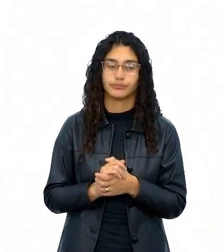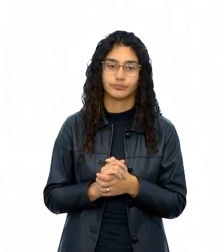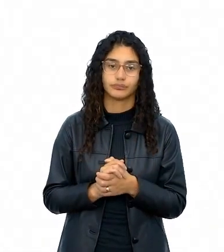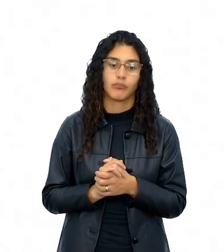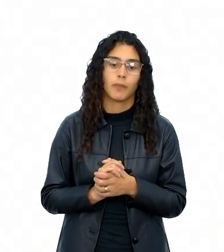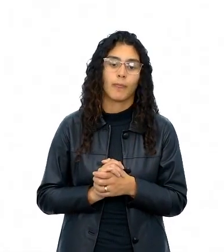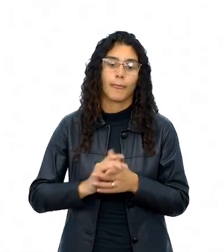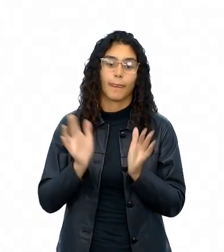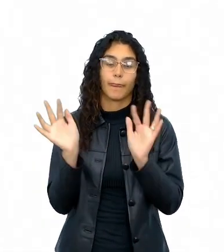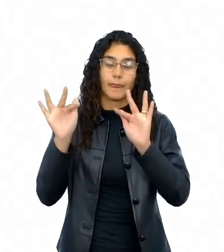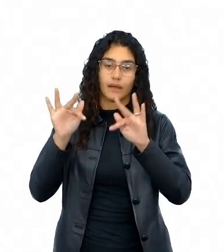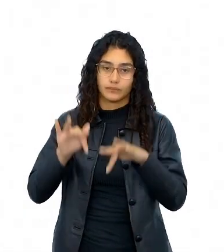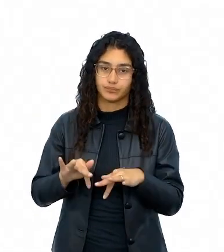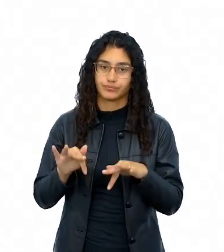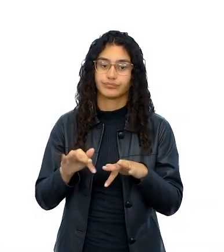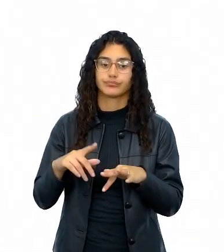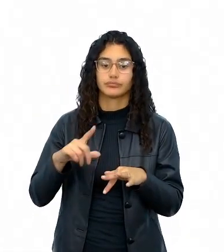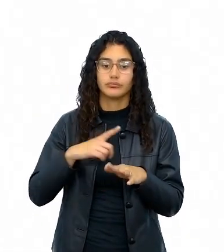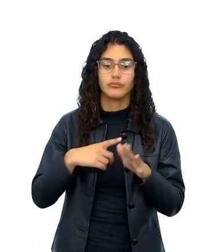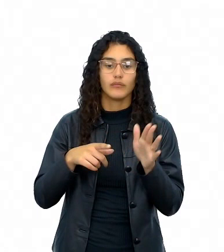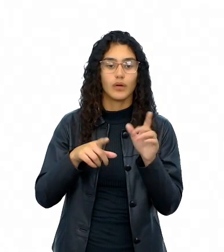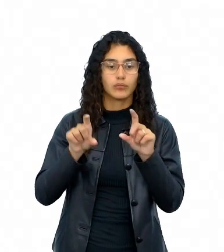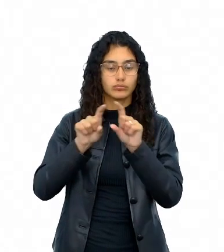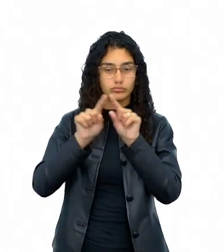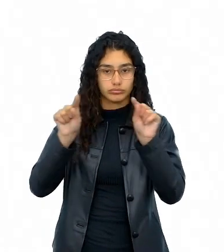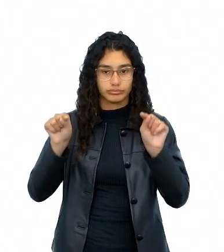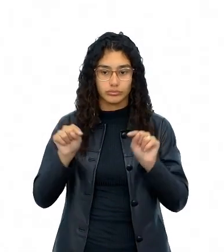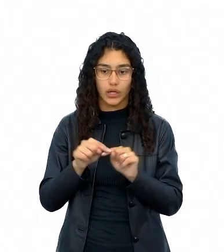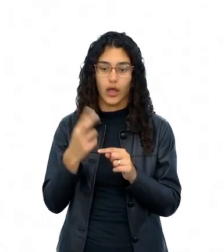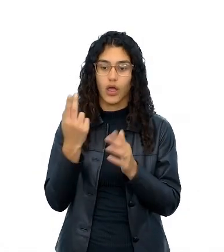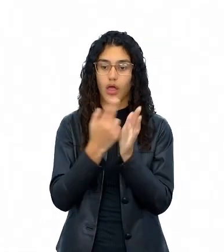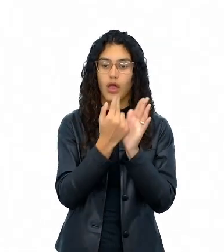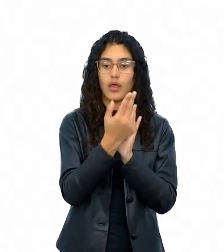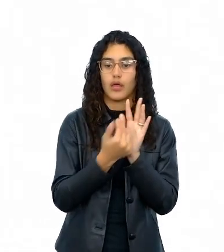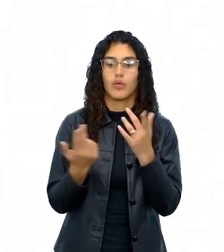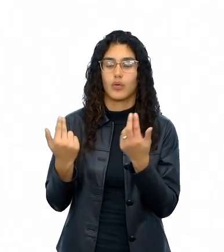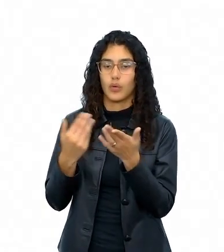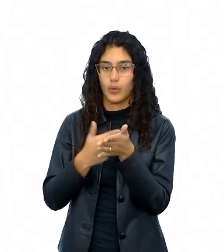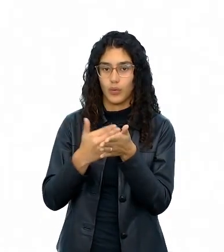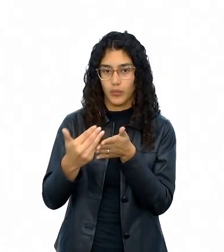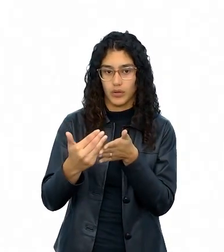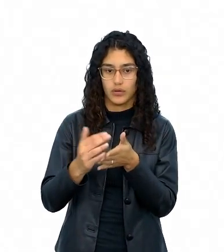mesmo e encerra ali com aquela mesma figura do início.